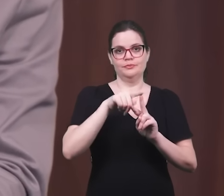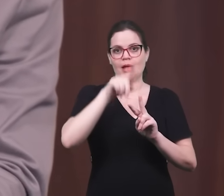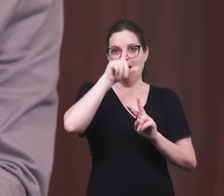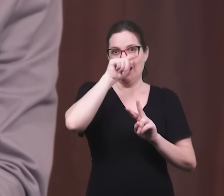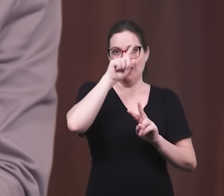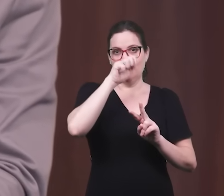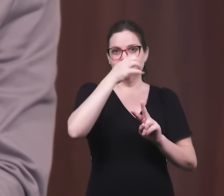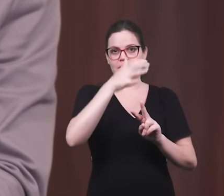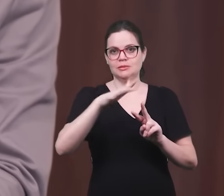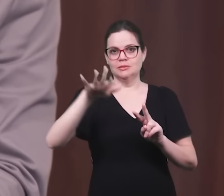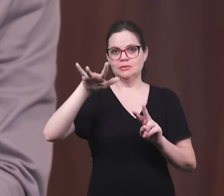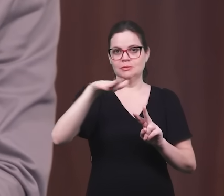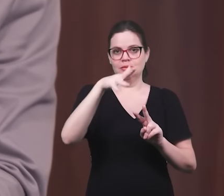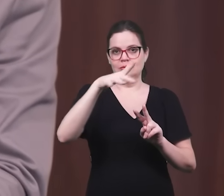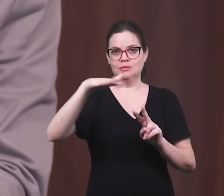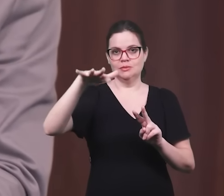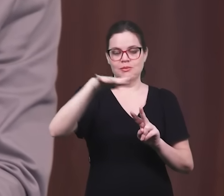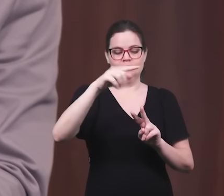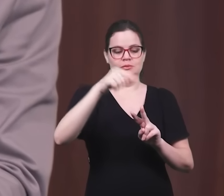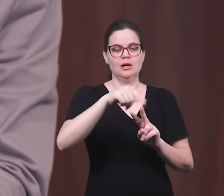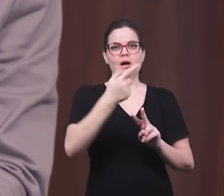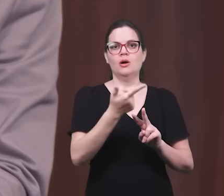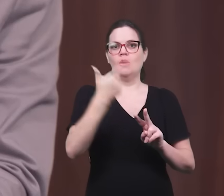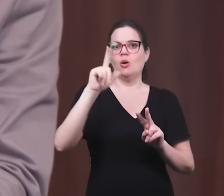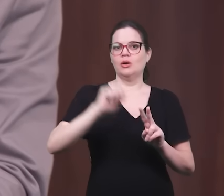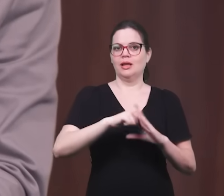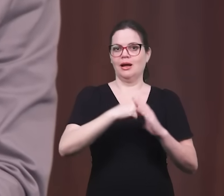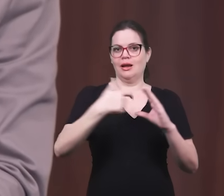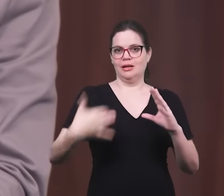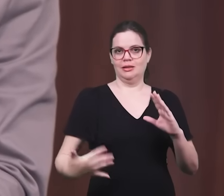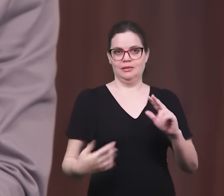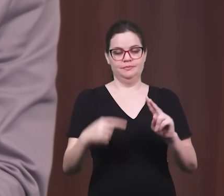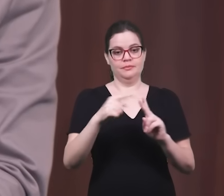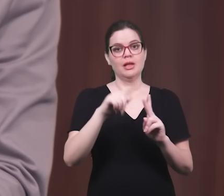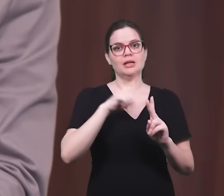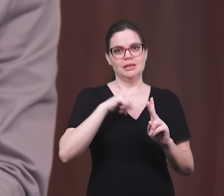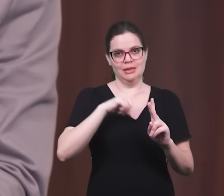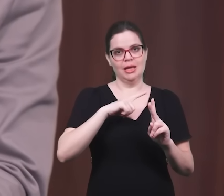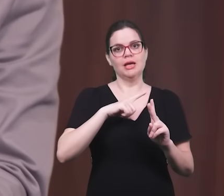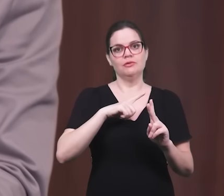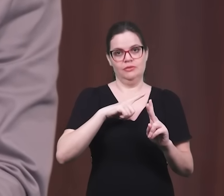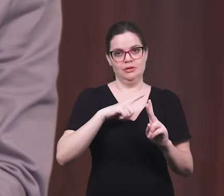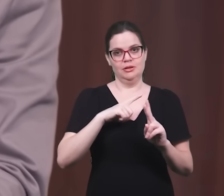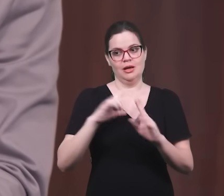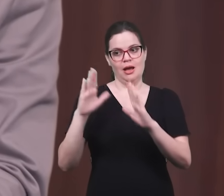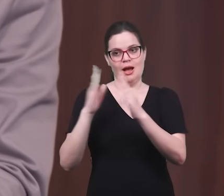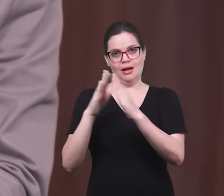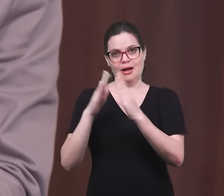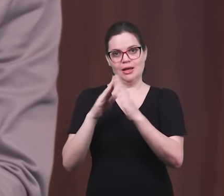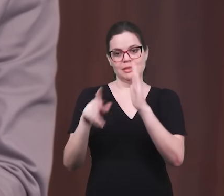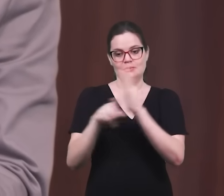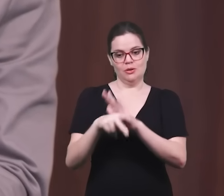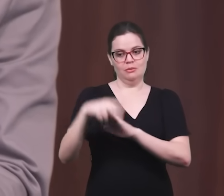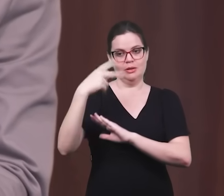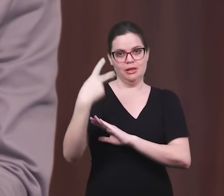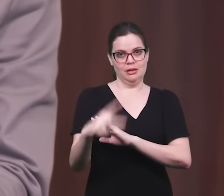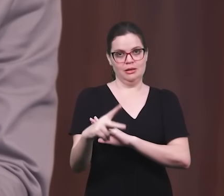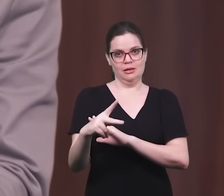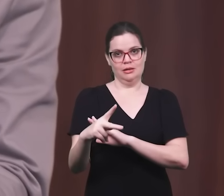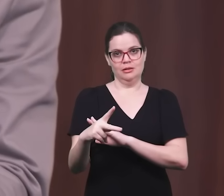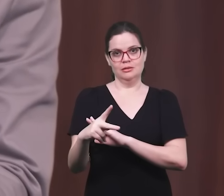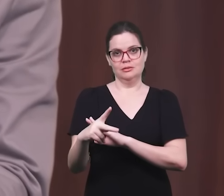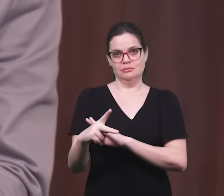andorinha, a gente pode ver um outro aspecto. Assim, ele fez ninho para si, Exato. primeiro para